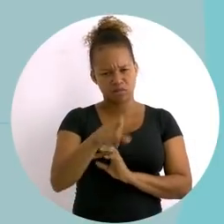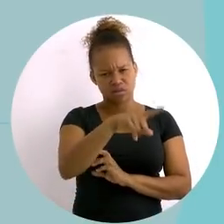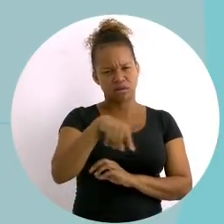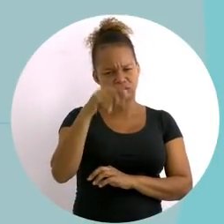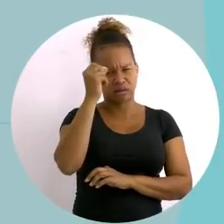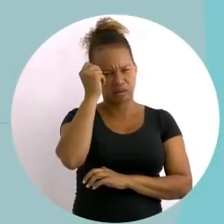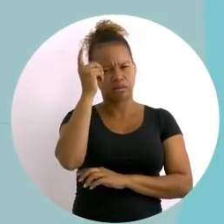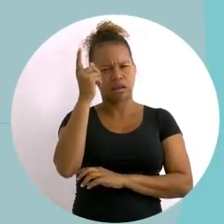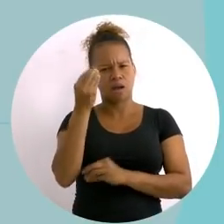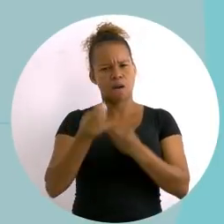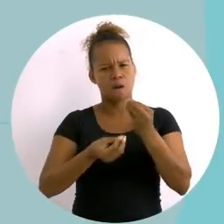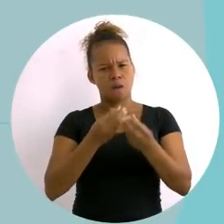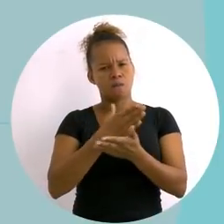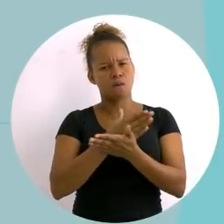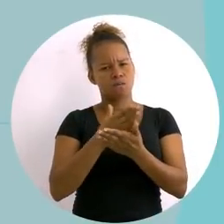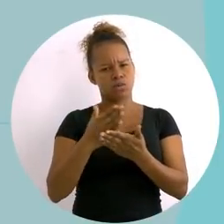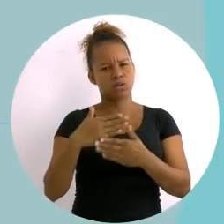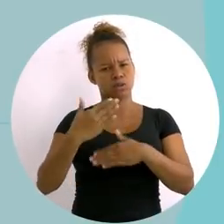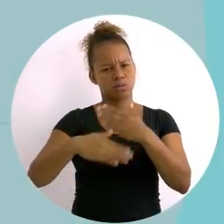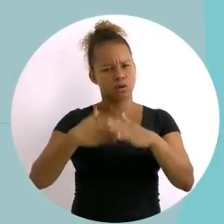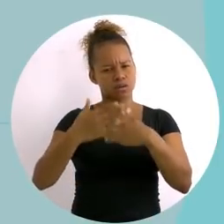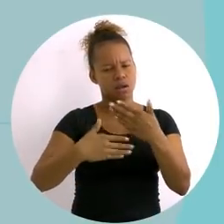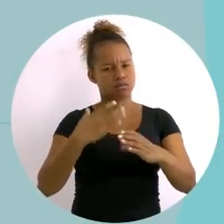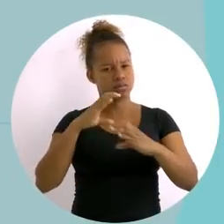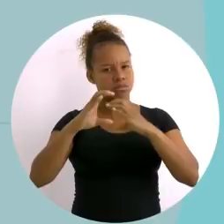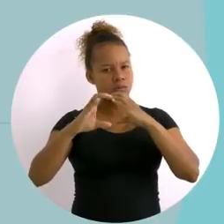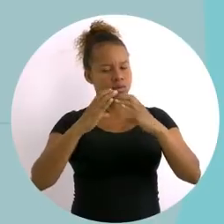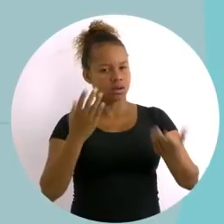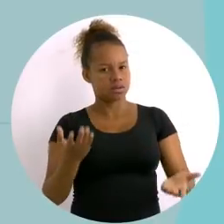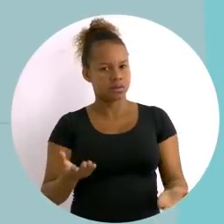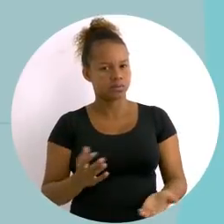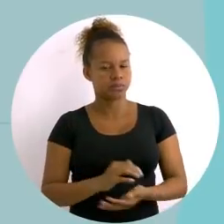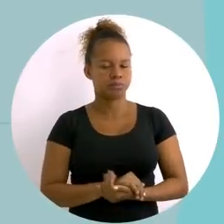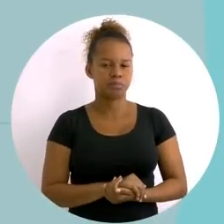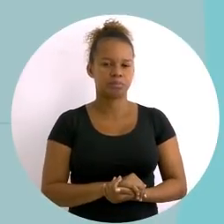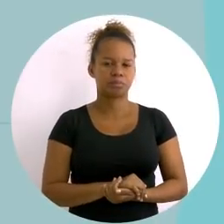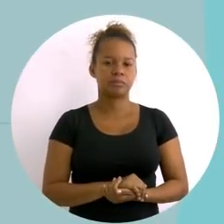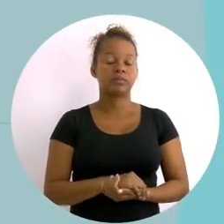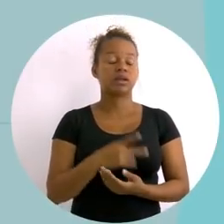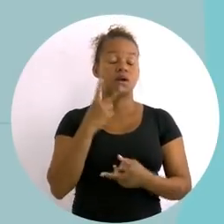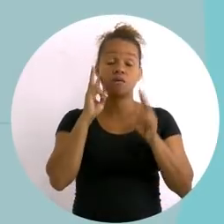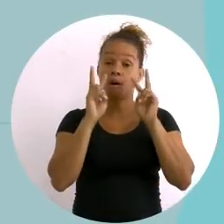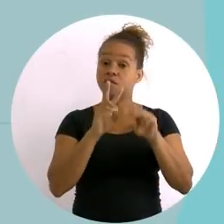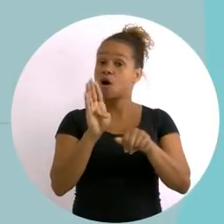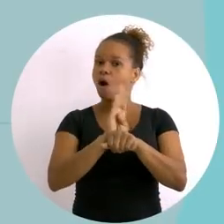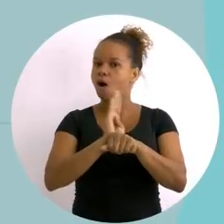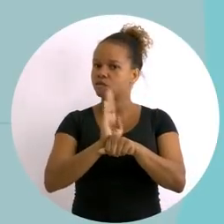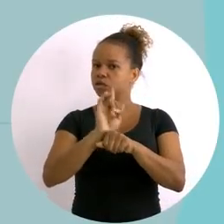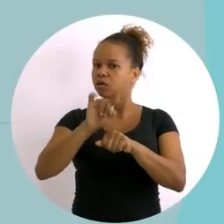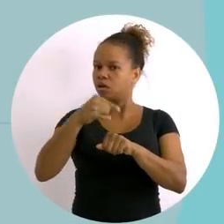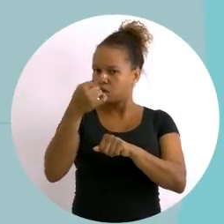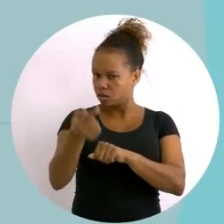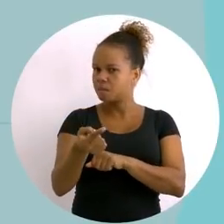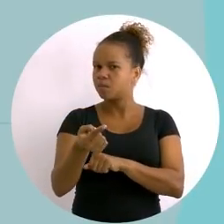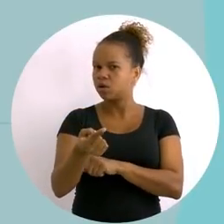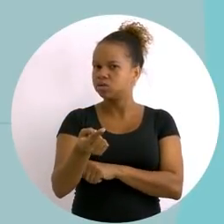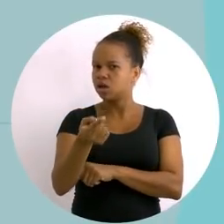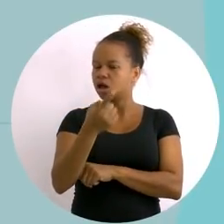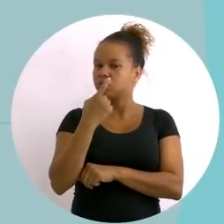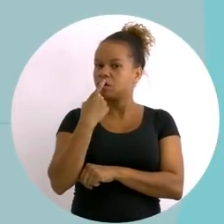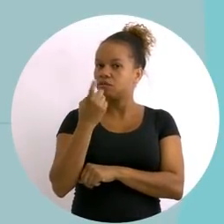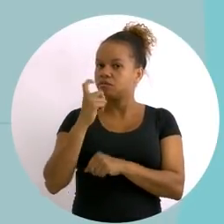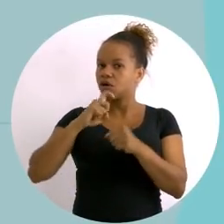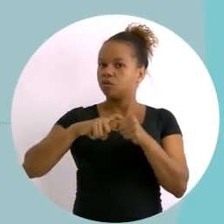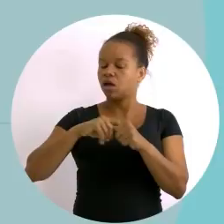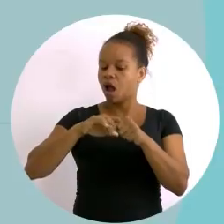ideia como começou esse processo de comunicação? Vamos assistir o vídeo e logo na sequência nós vamos